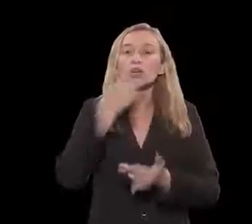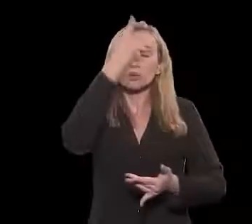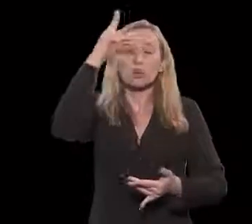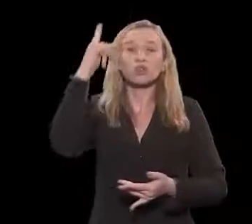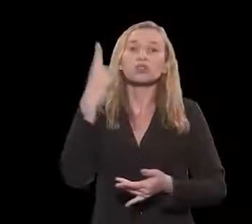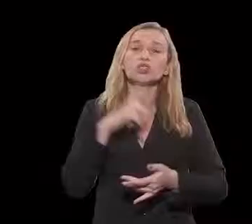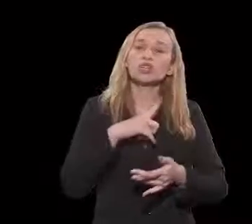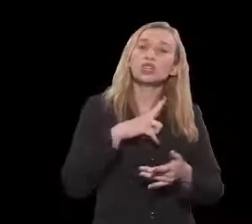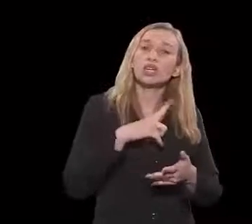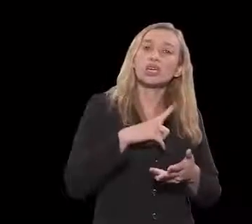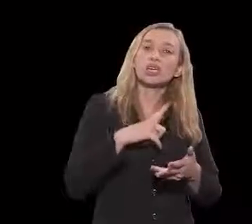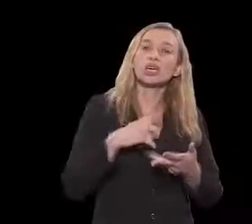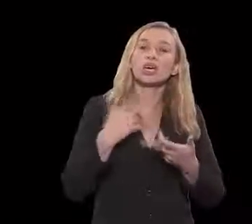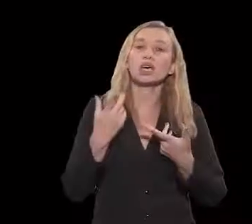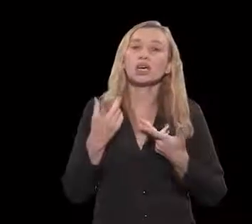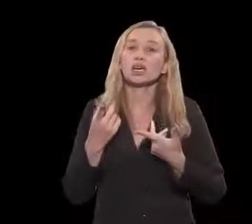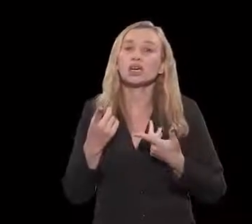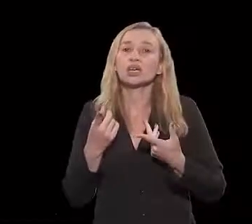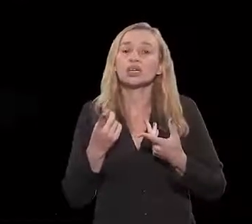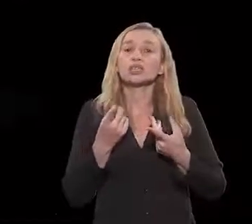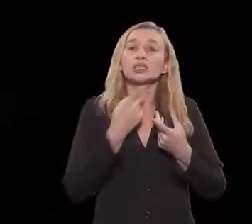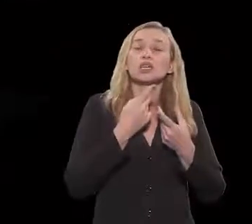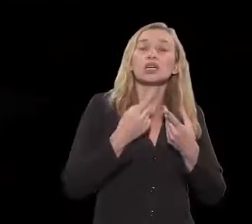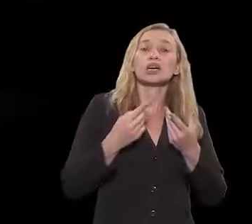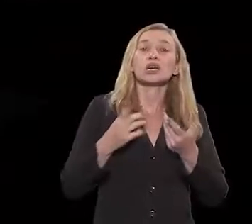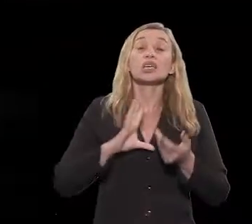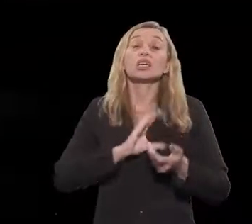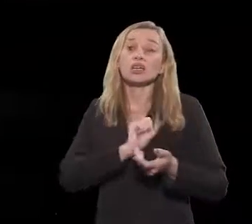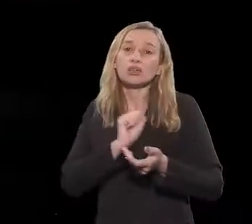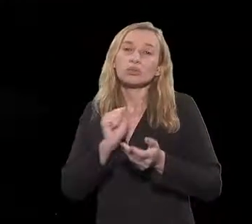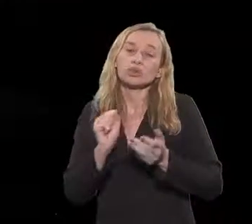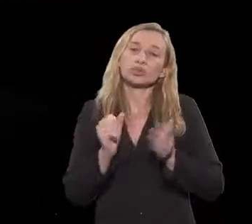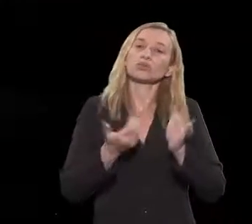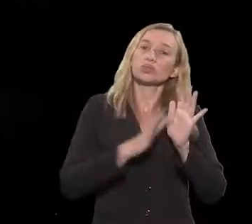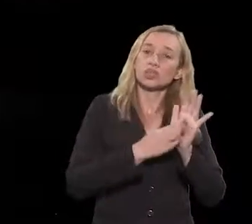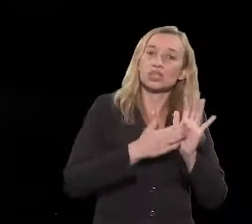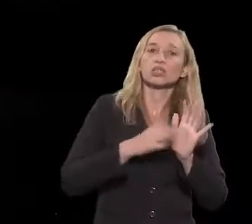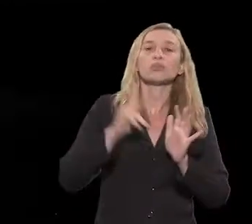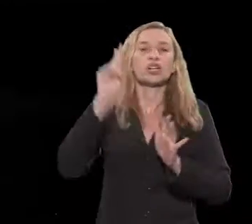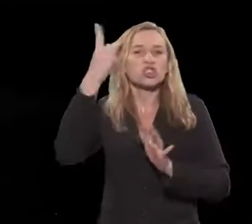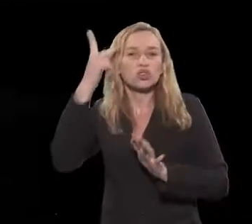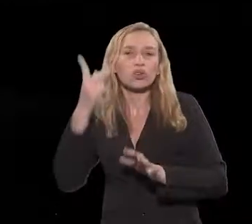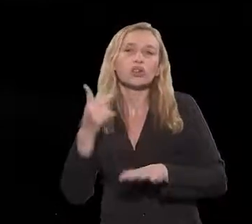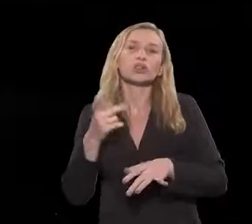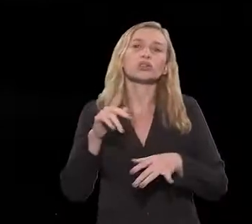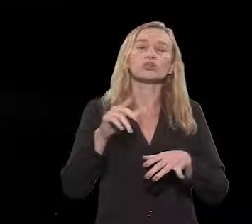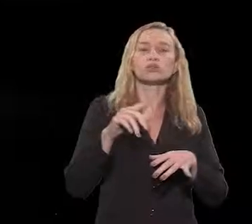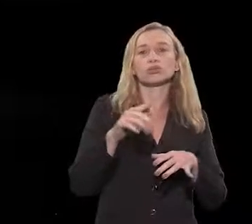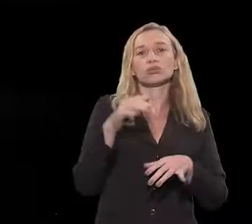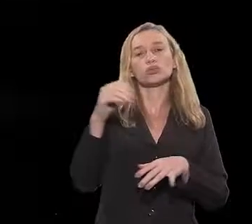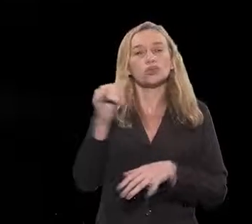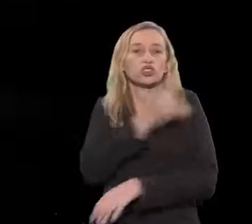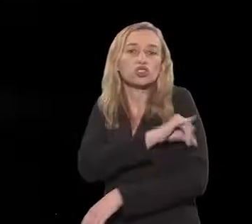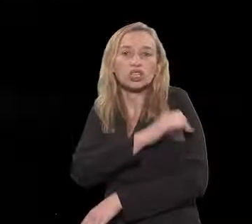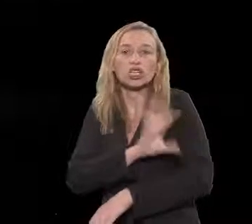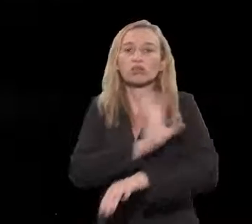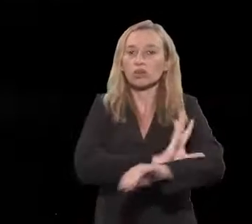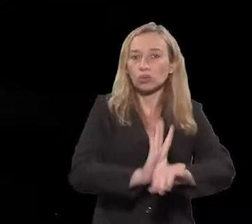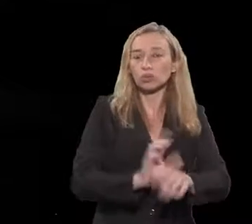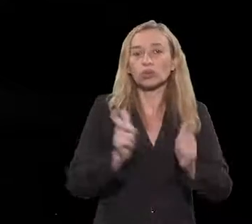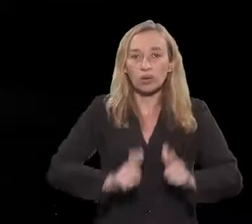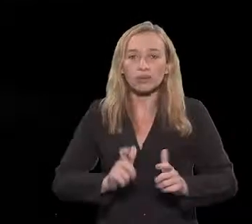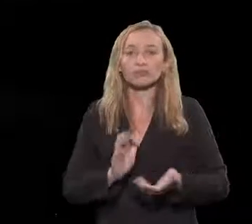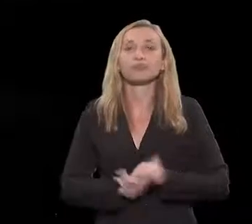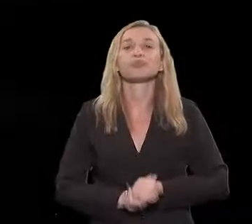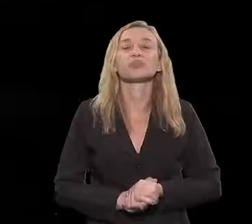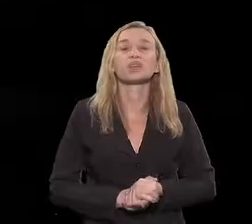que têm a produção literária acerca do samba. Ou acerca da história do Rio de Janeiro, acerca da cultura, né, da nossa cultura